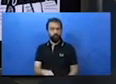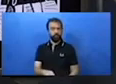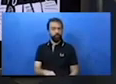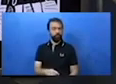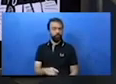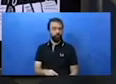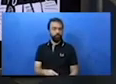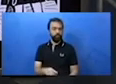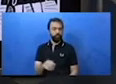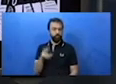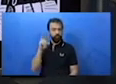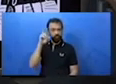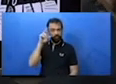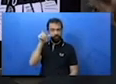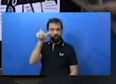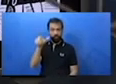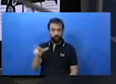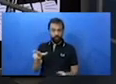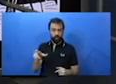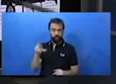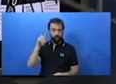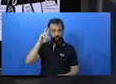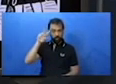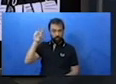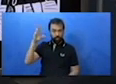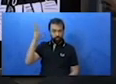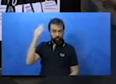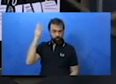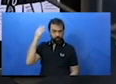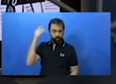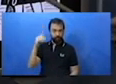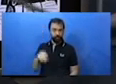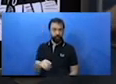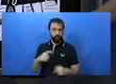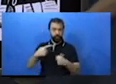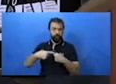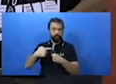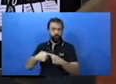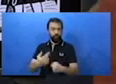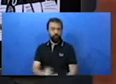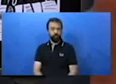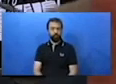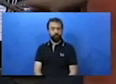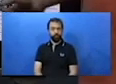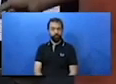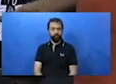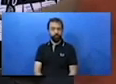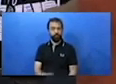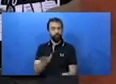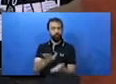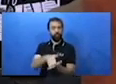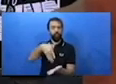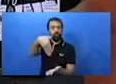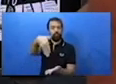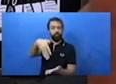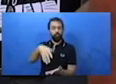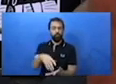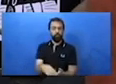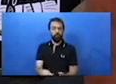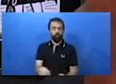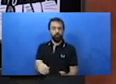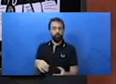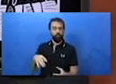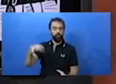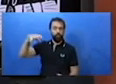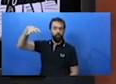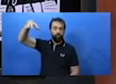Maria Bonita, que são histórias contadas lá do nosso interior. Mas olha aqui uma xilogravura com um drone, uma moça